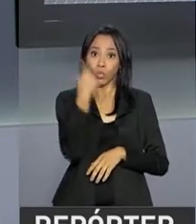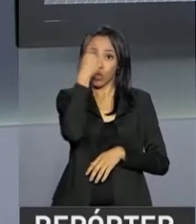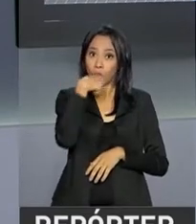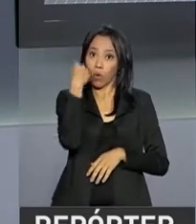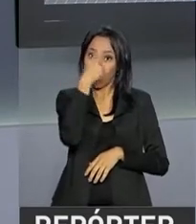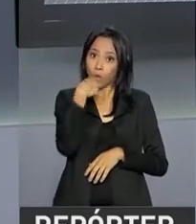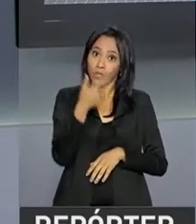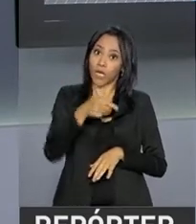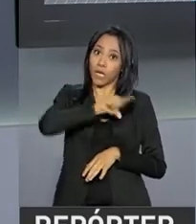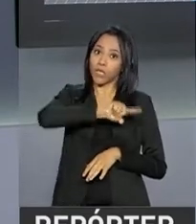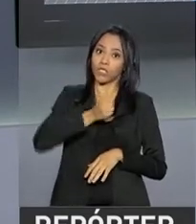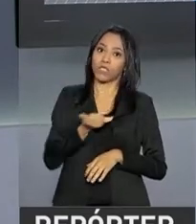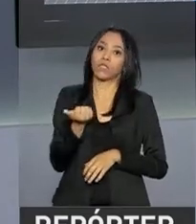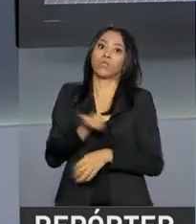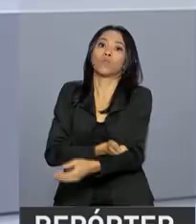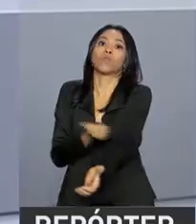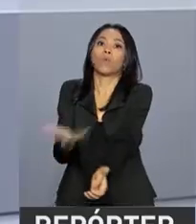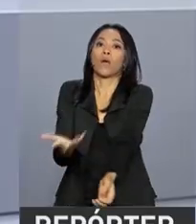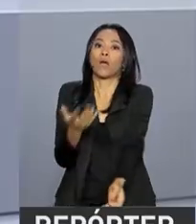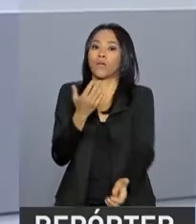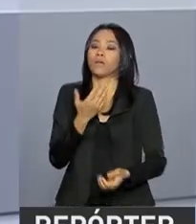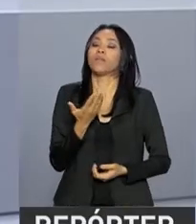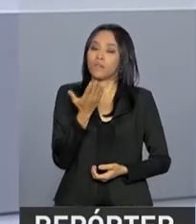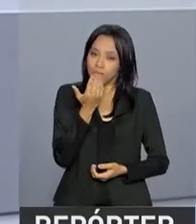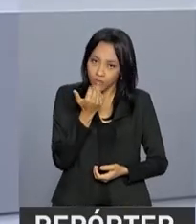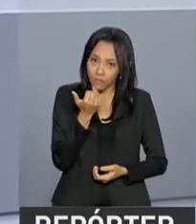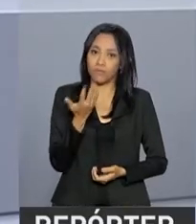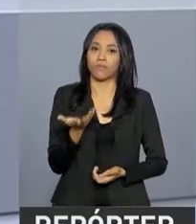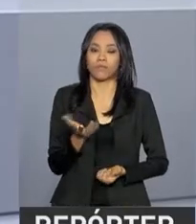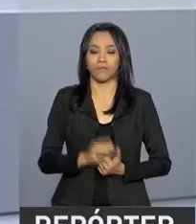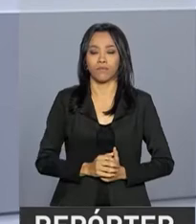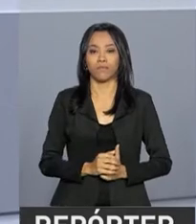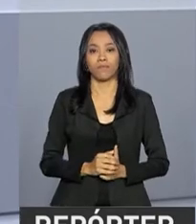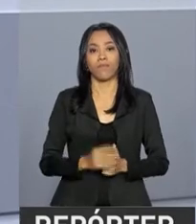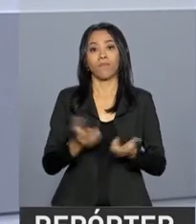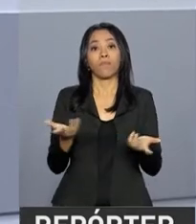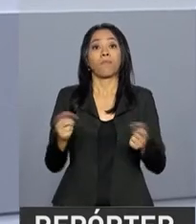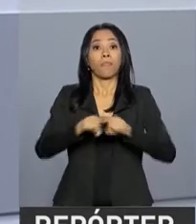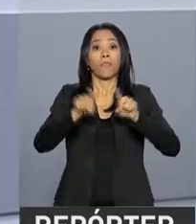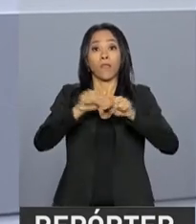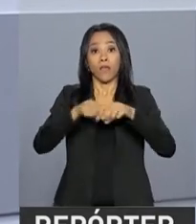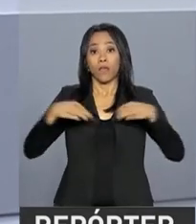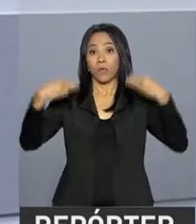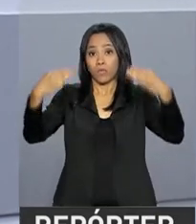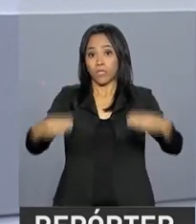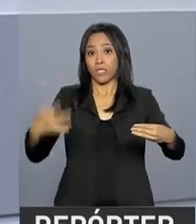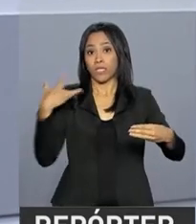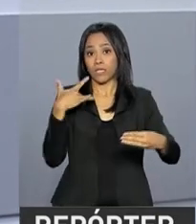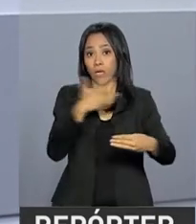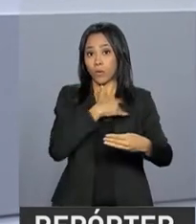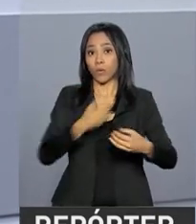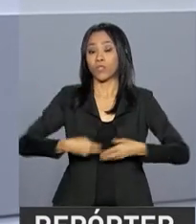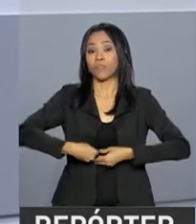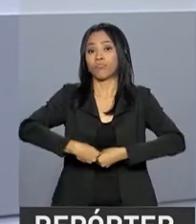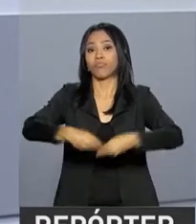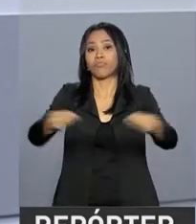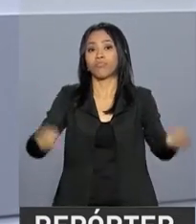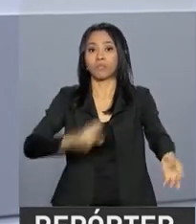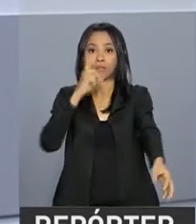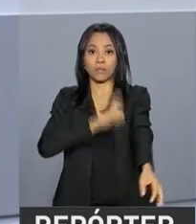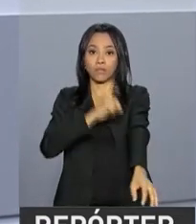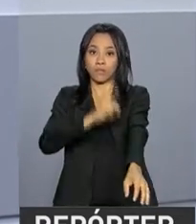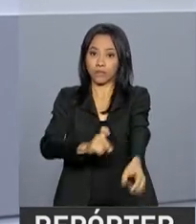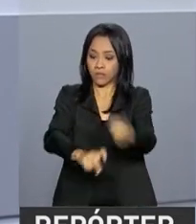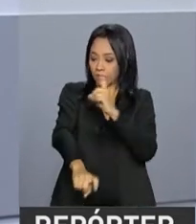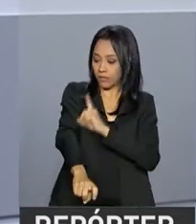doação e não estar em jejum o ministério da saúde ampliou a oferta de repelentes pelo sistema único de saúde o